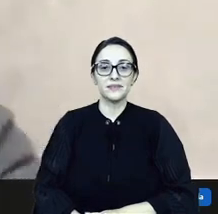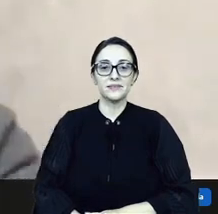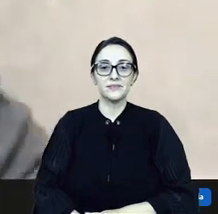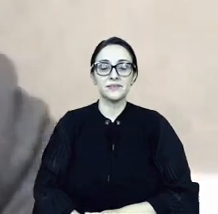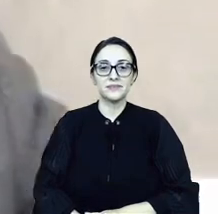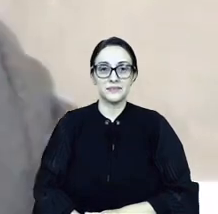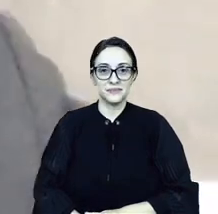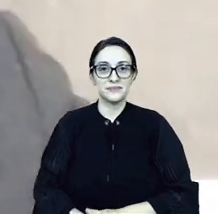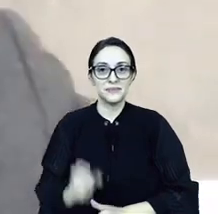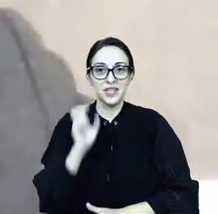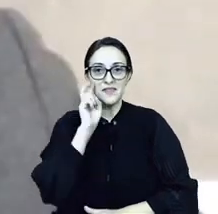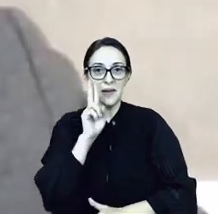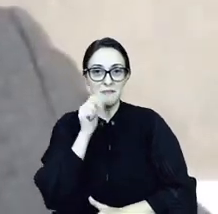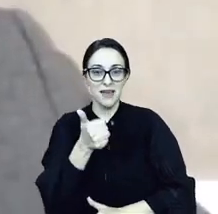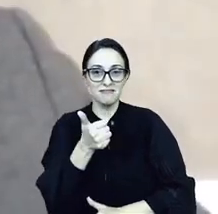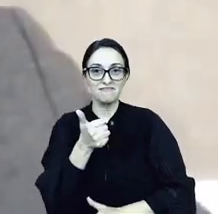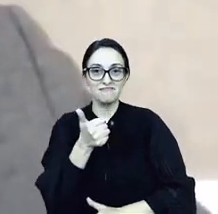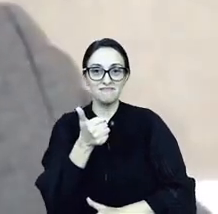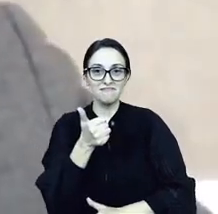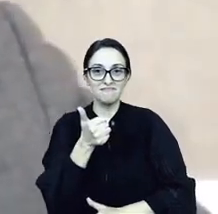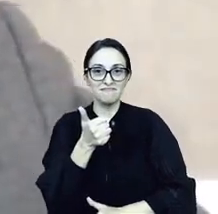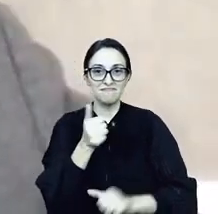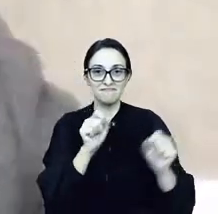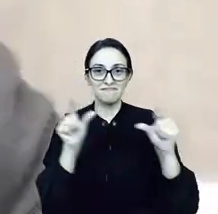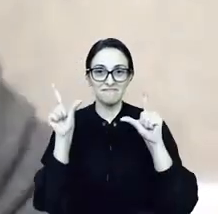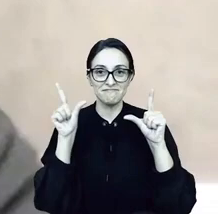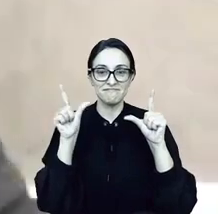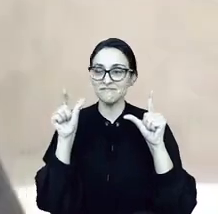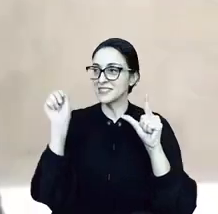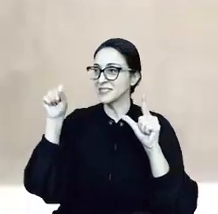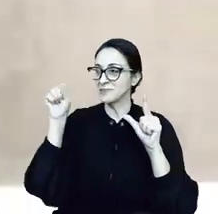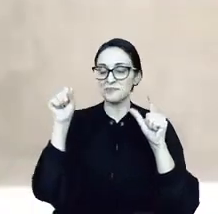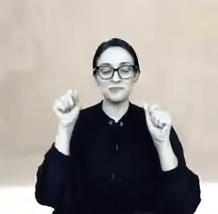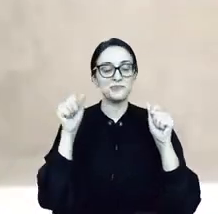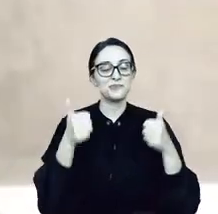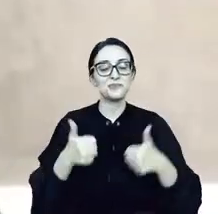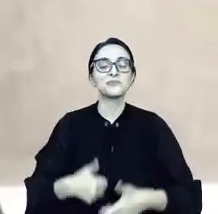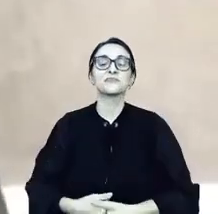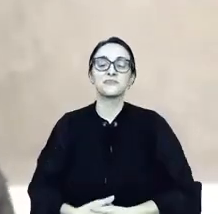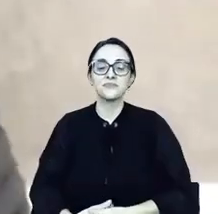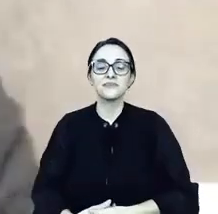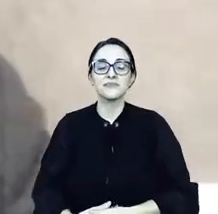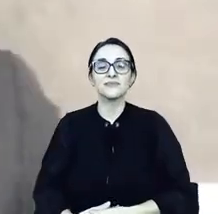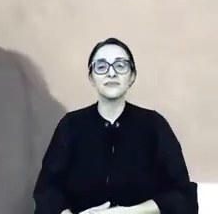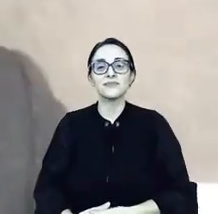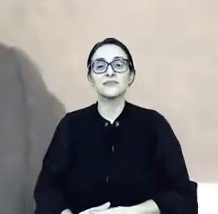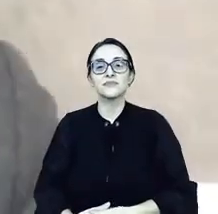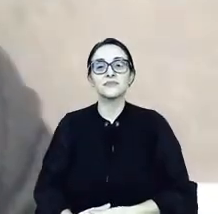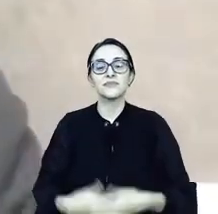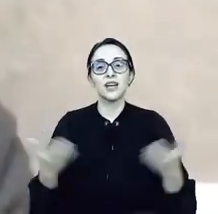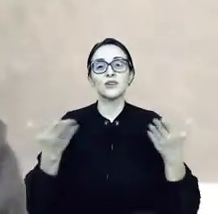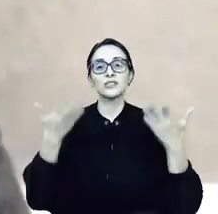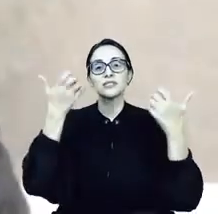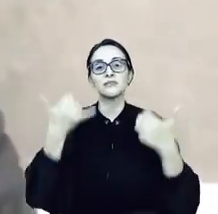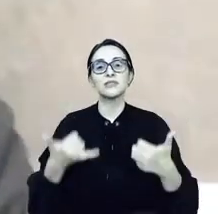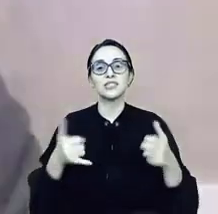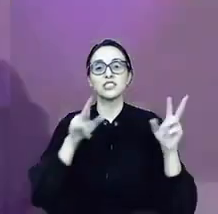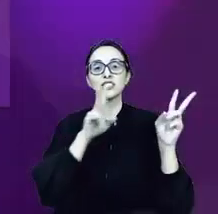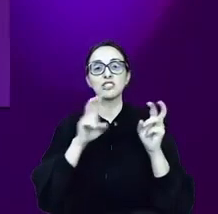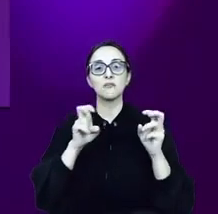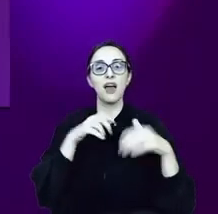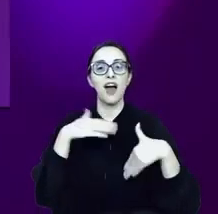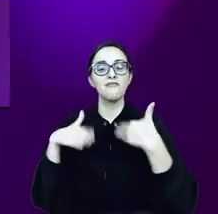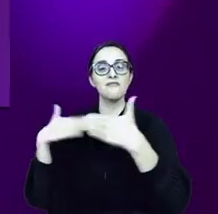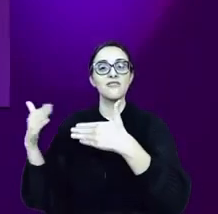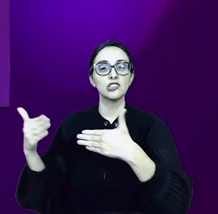Estão vendo bem a minha tela? Sim. Isso. Então, eu vou falar aqui hoje sobre os